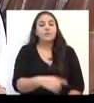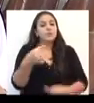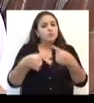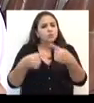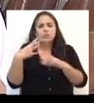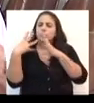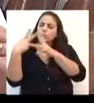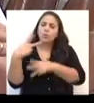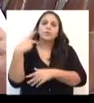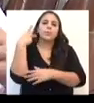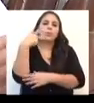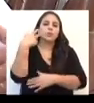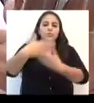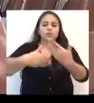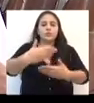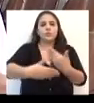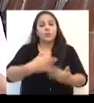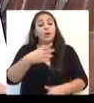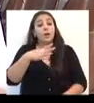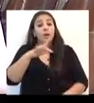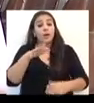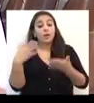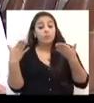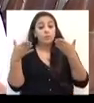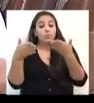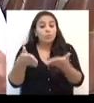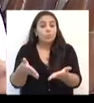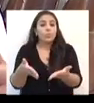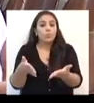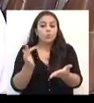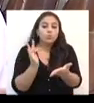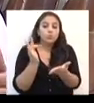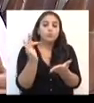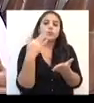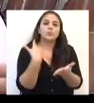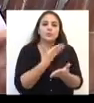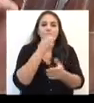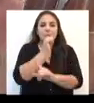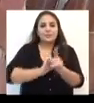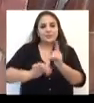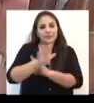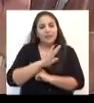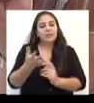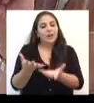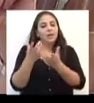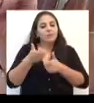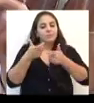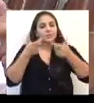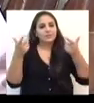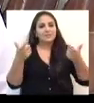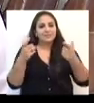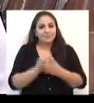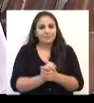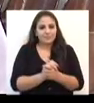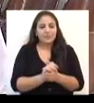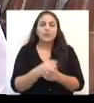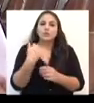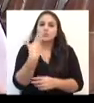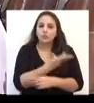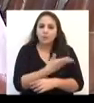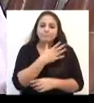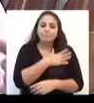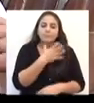de desenvolvimento, o rumo que a nossa sociedade e a nossa cidade quer crescer, entre aspas. Então, nós nos